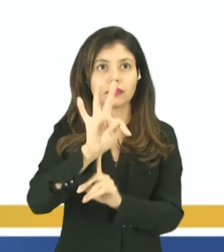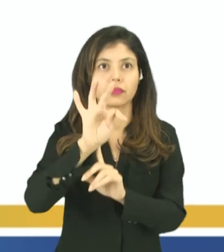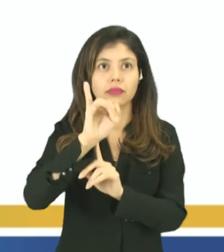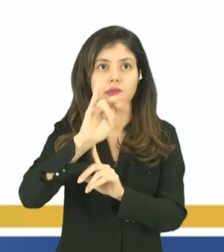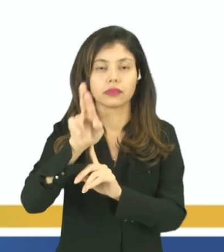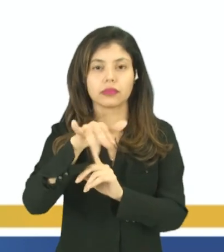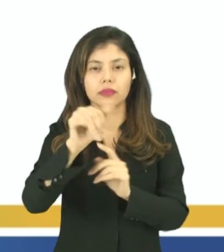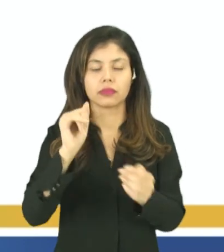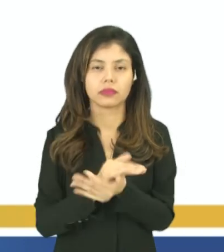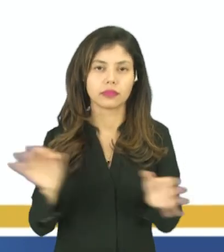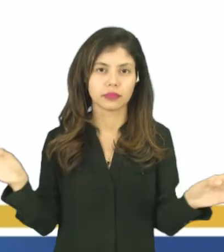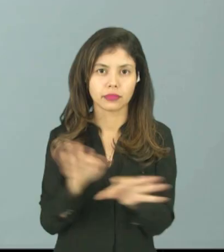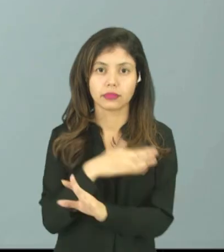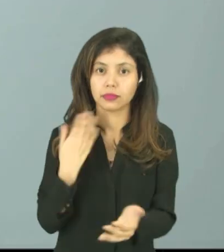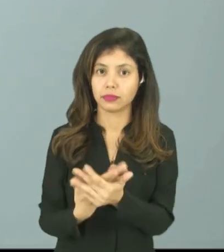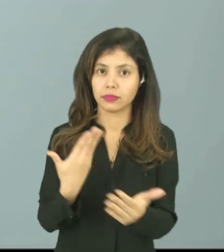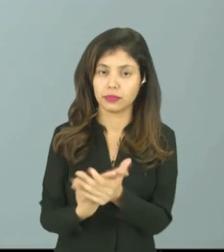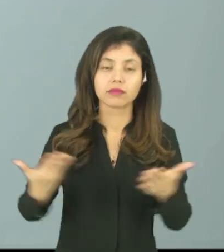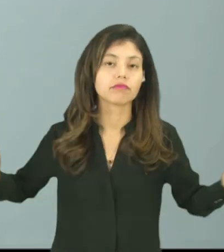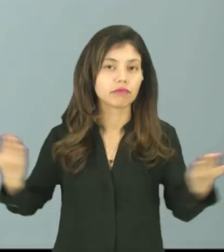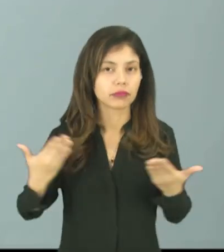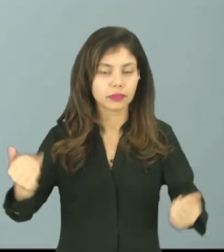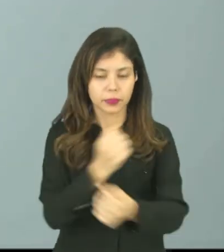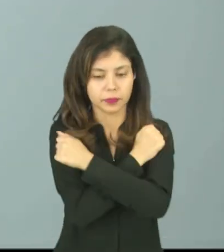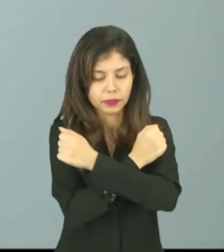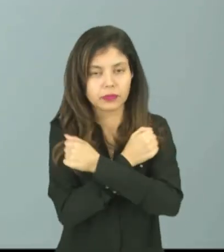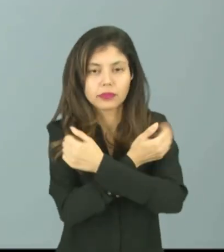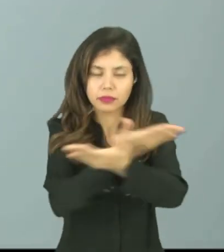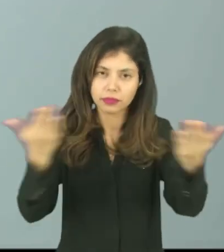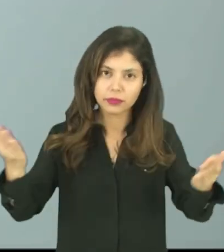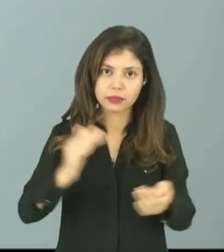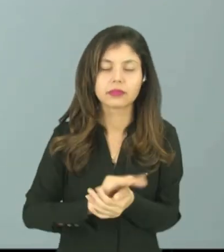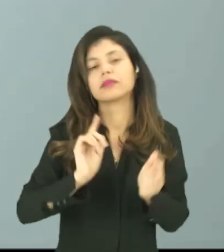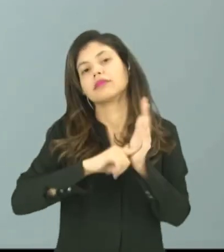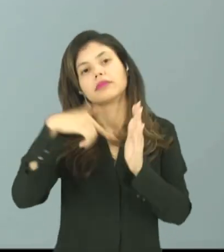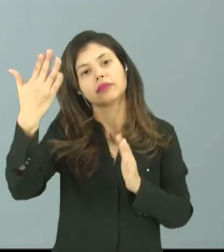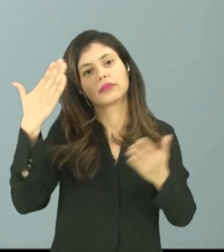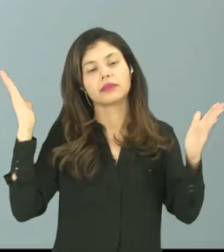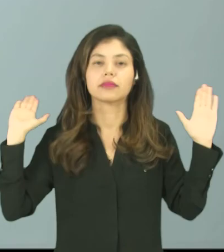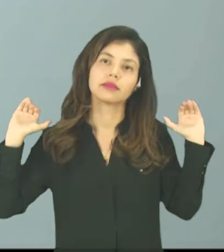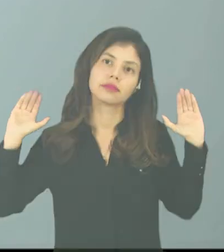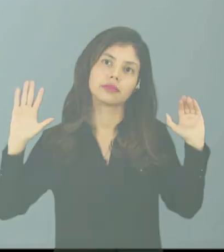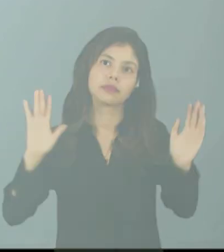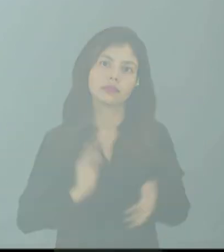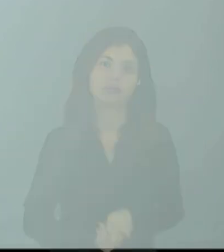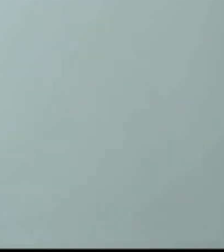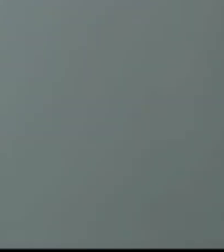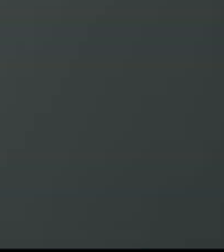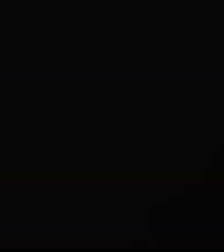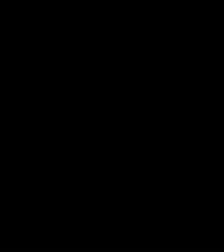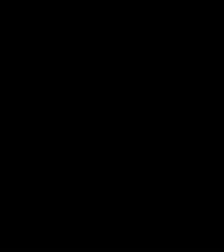Então com isso a gente encerra a nossa aula de hoje. Um abraço a todos e até a próxima!